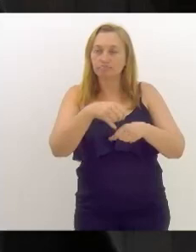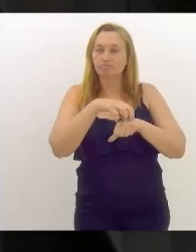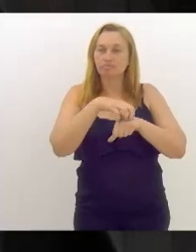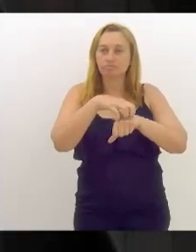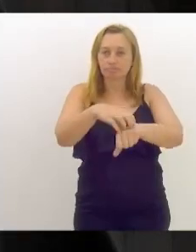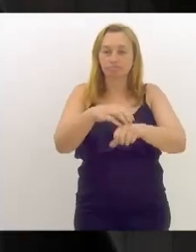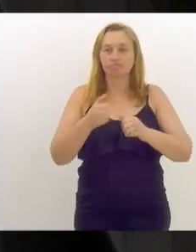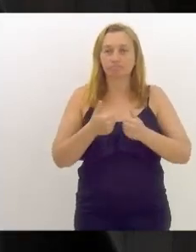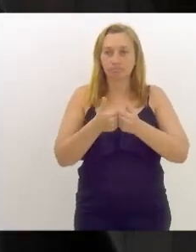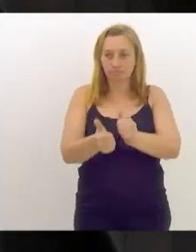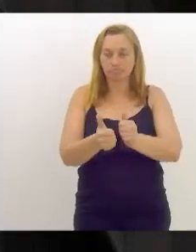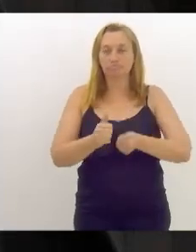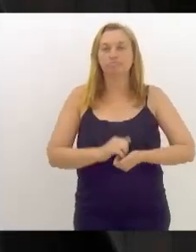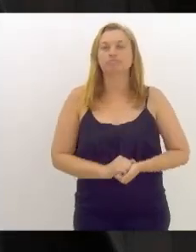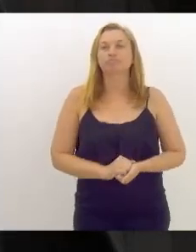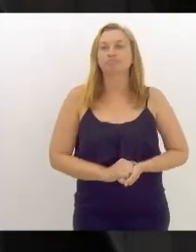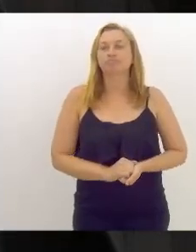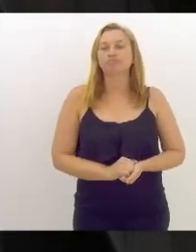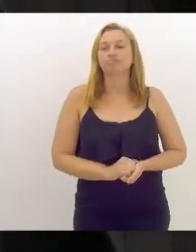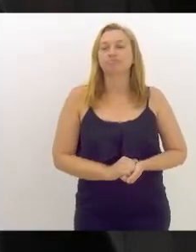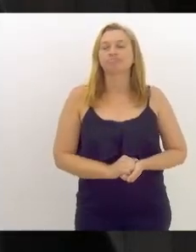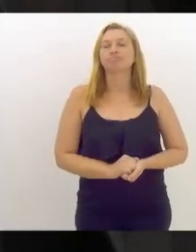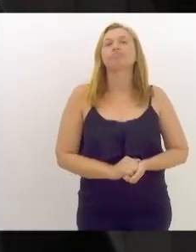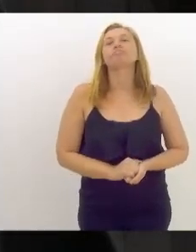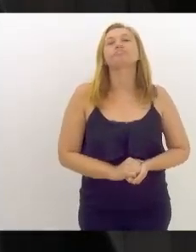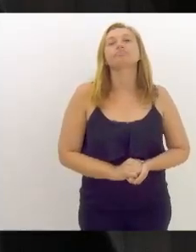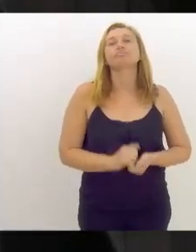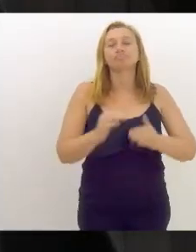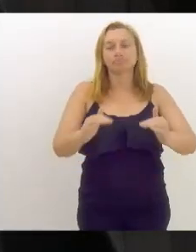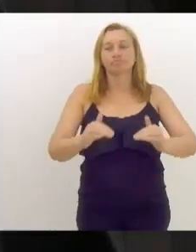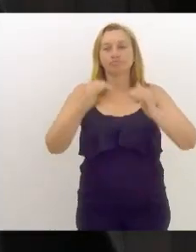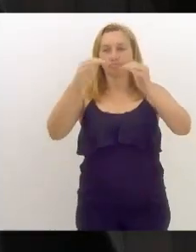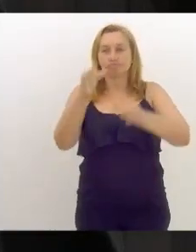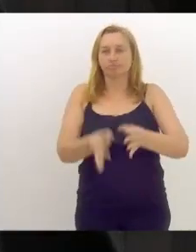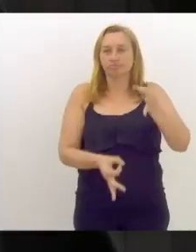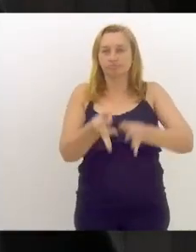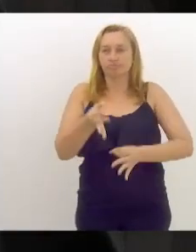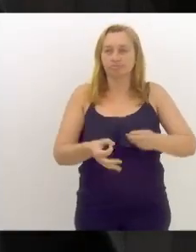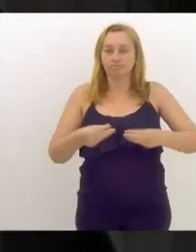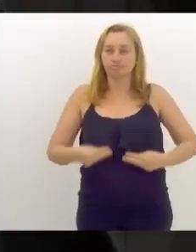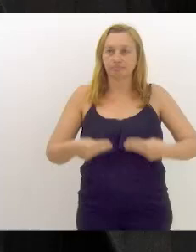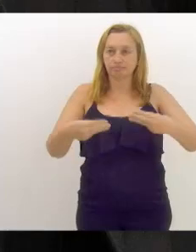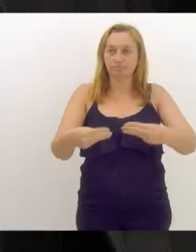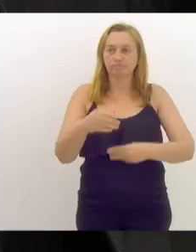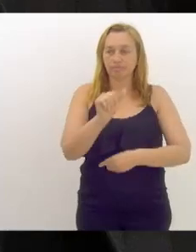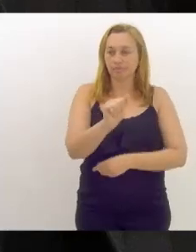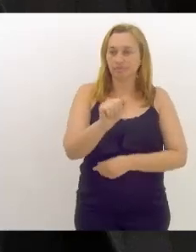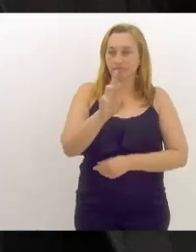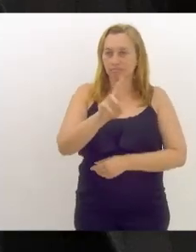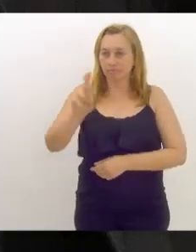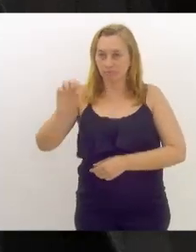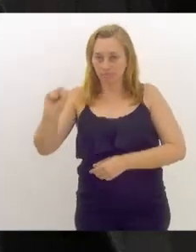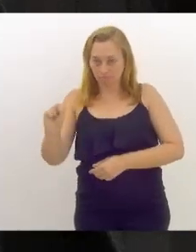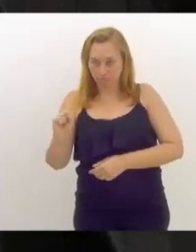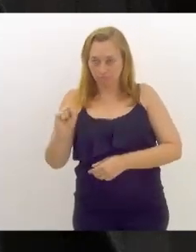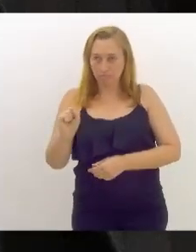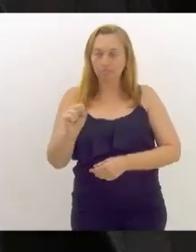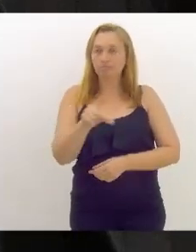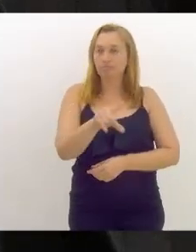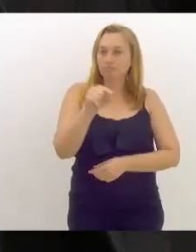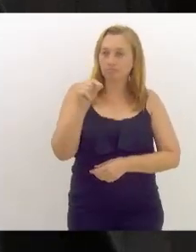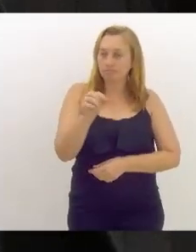transporte. O Supremo, ministro Barroso, tinha decidido como bem